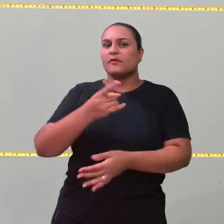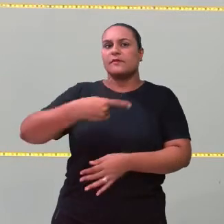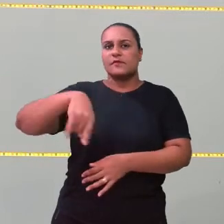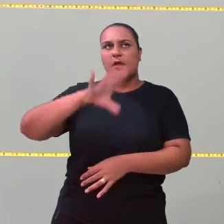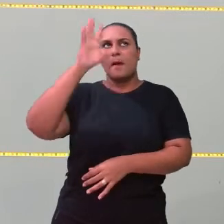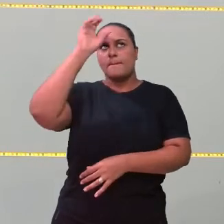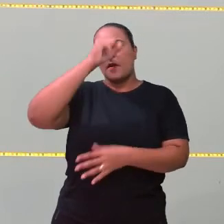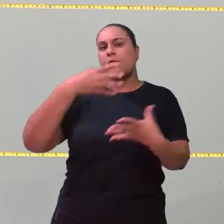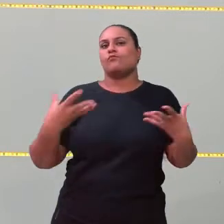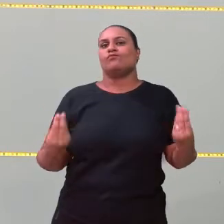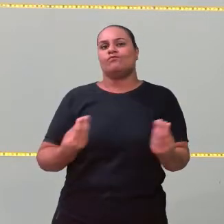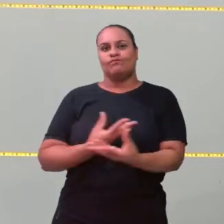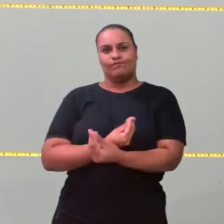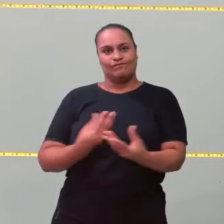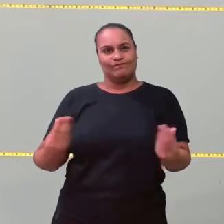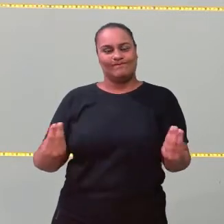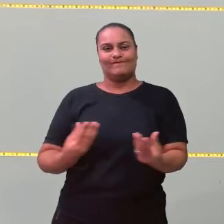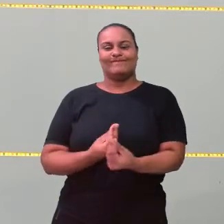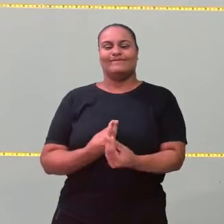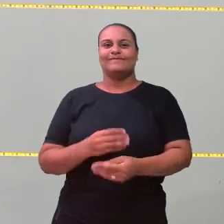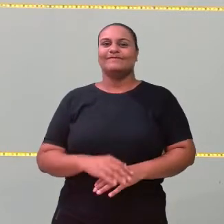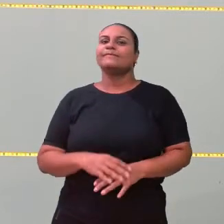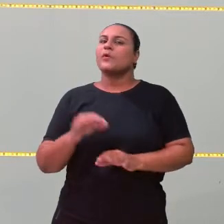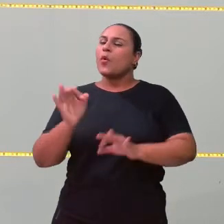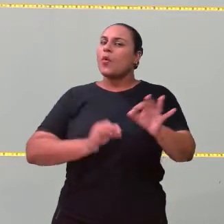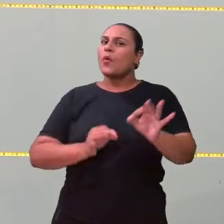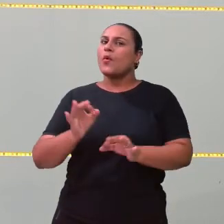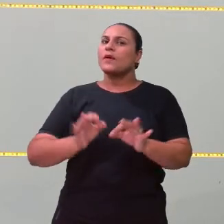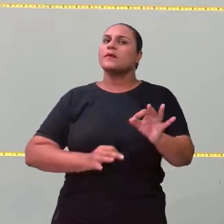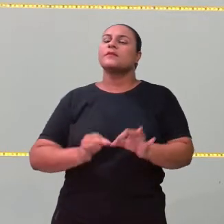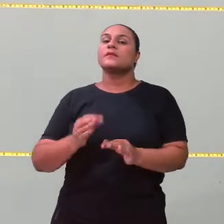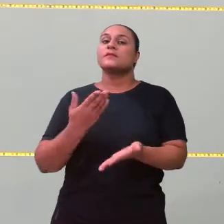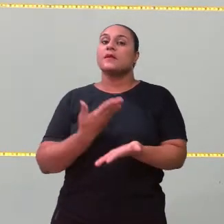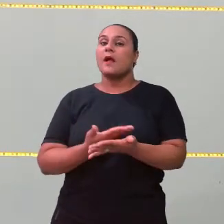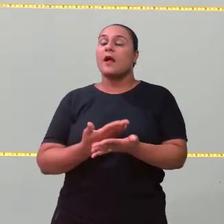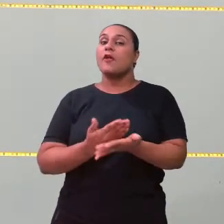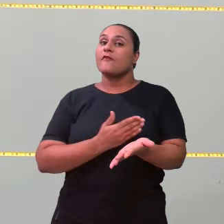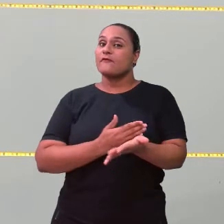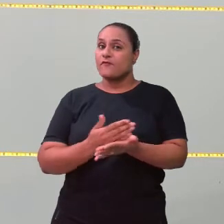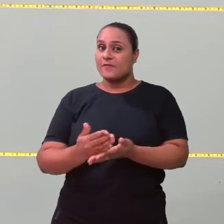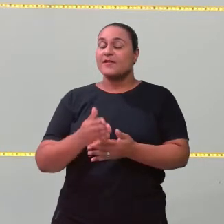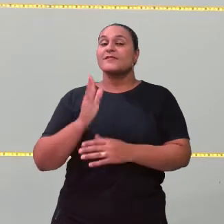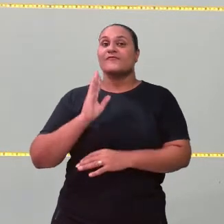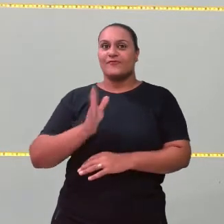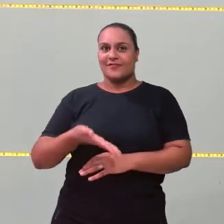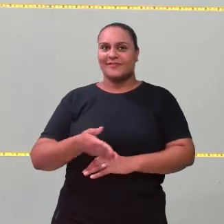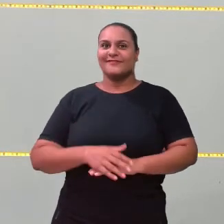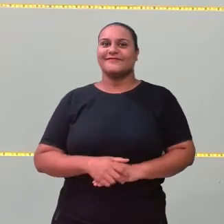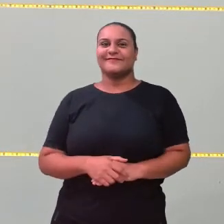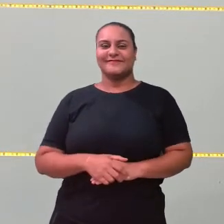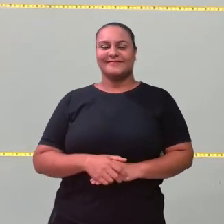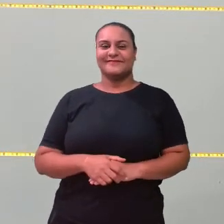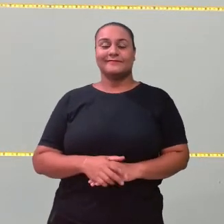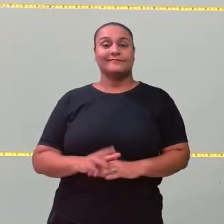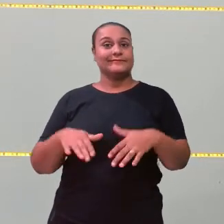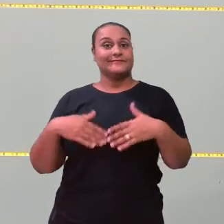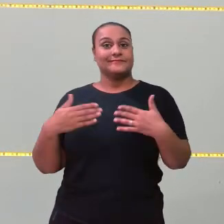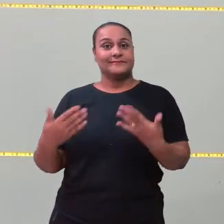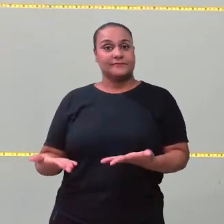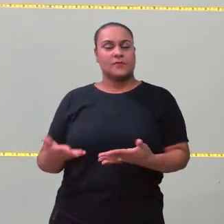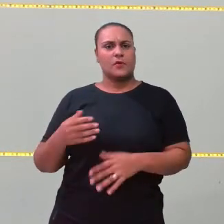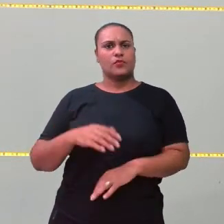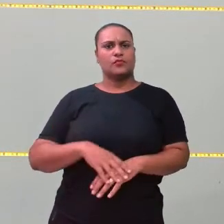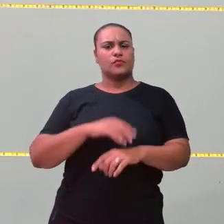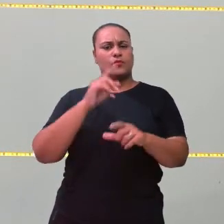aprender bastante. Então se organiza que a aula já vai começar. E aí, quando a gente fala de